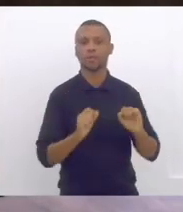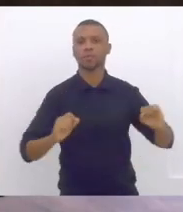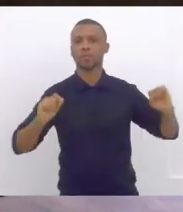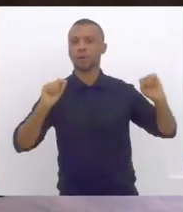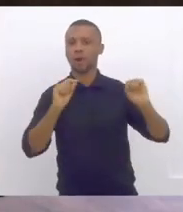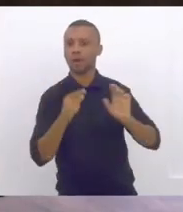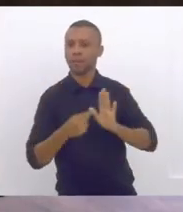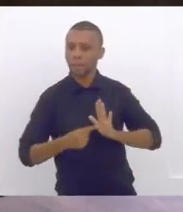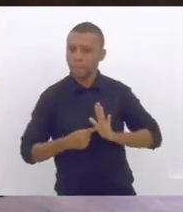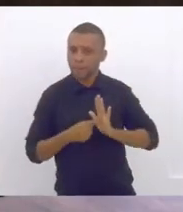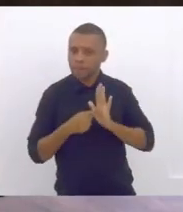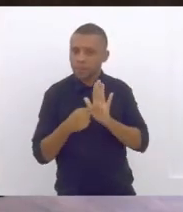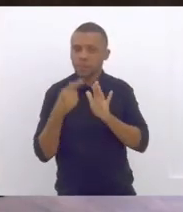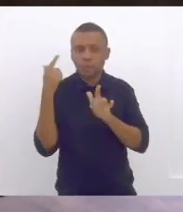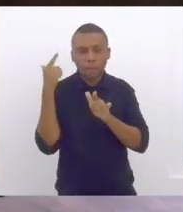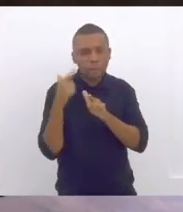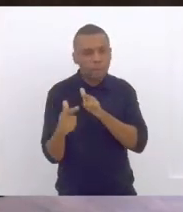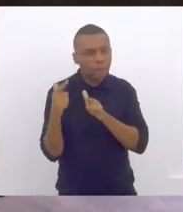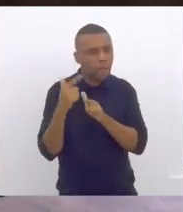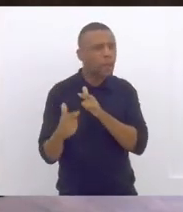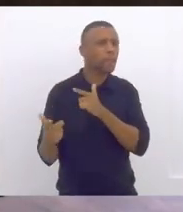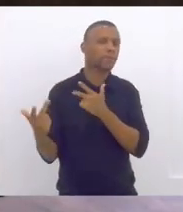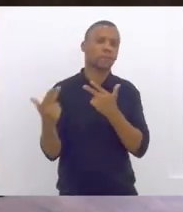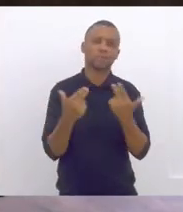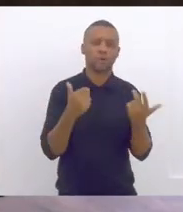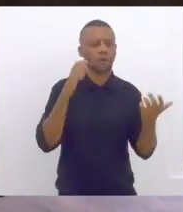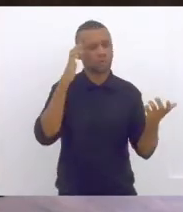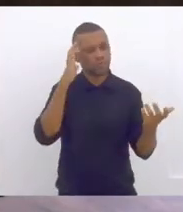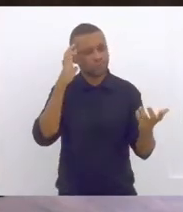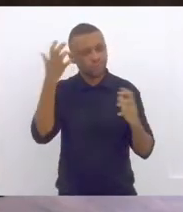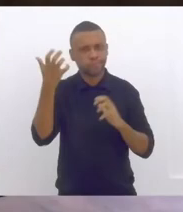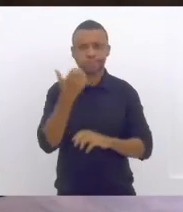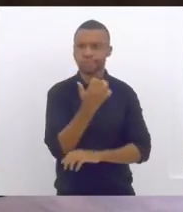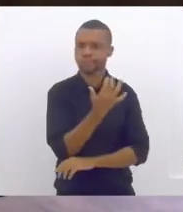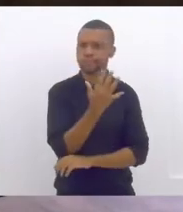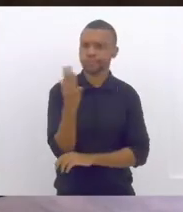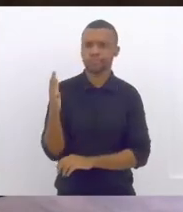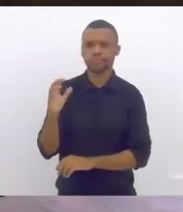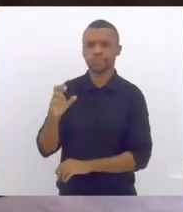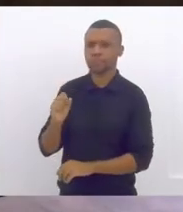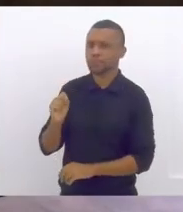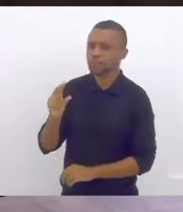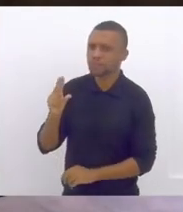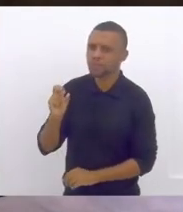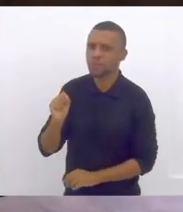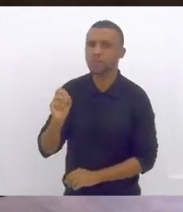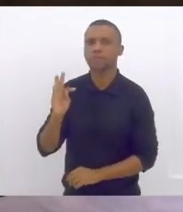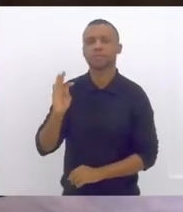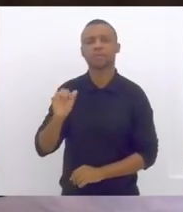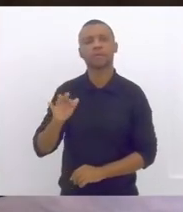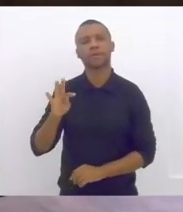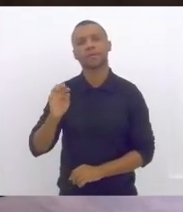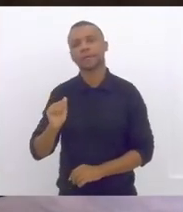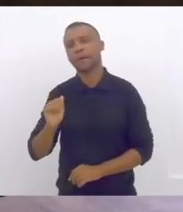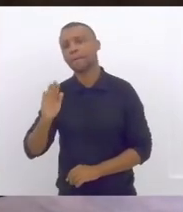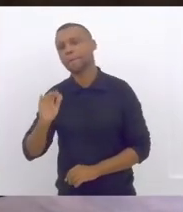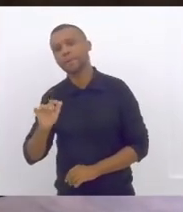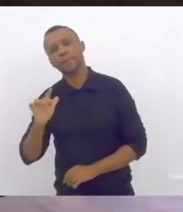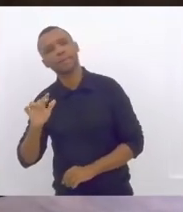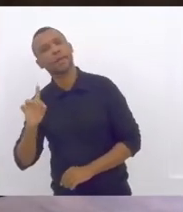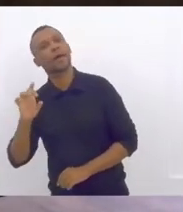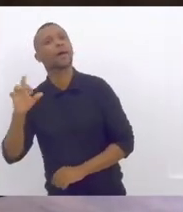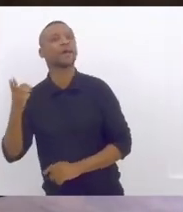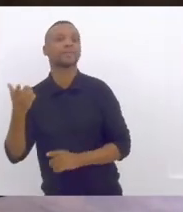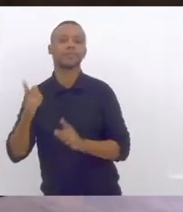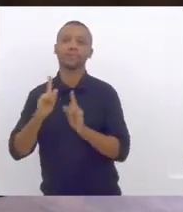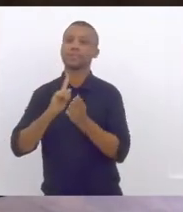questões como desastres ambientais, sustentabilidade, mudanças climáticas, geopolítica, a relação entre os